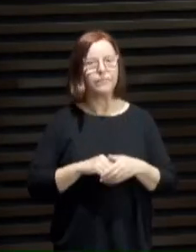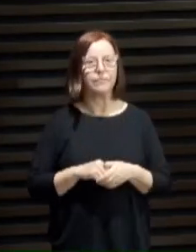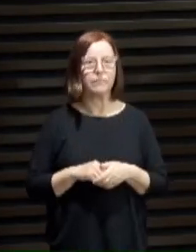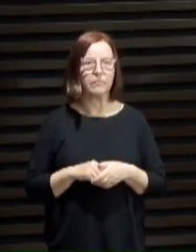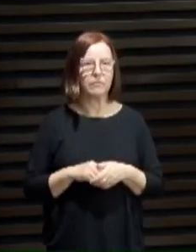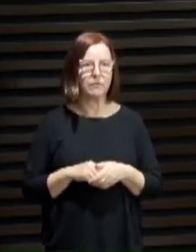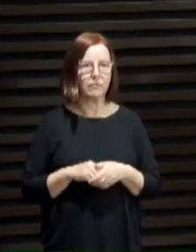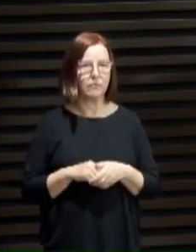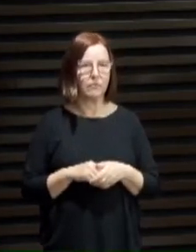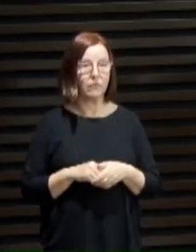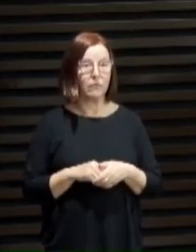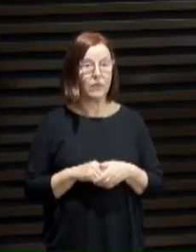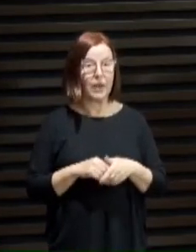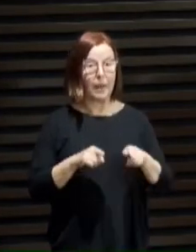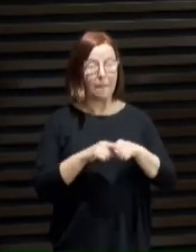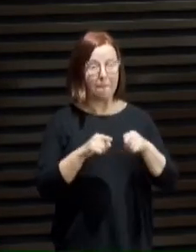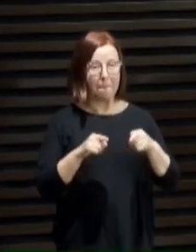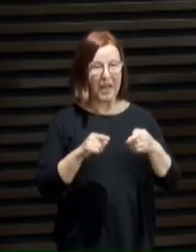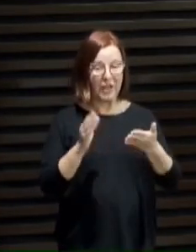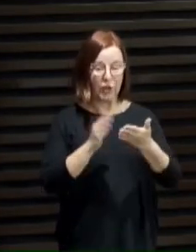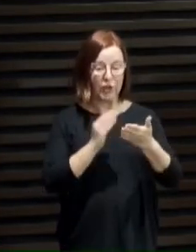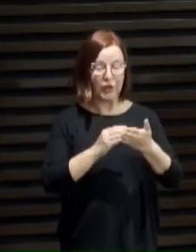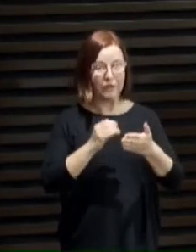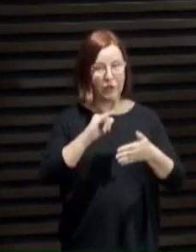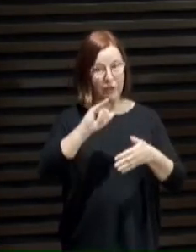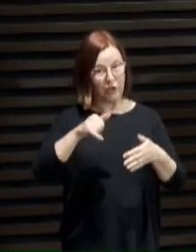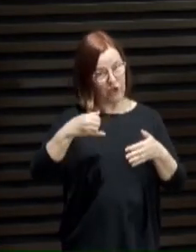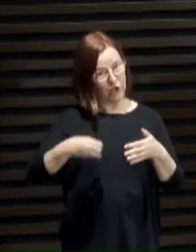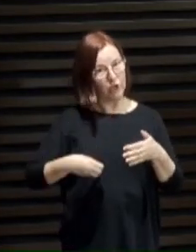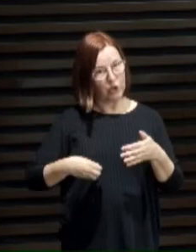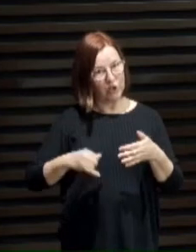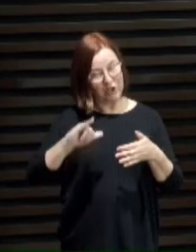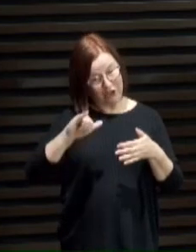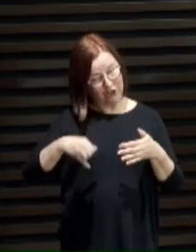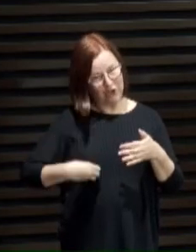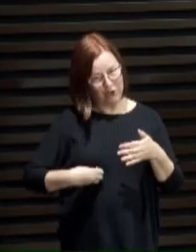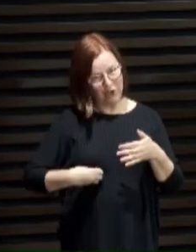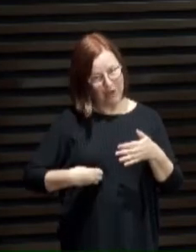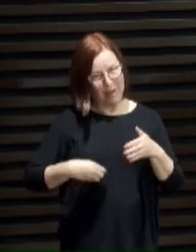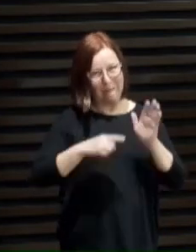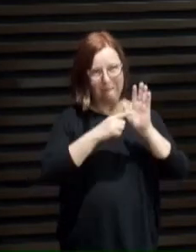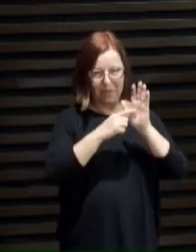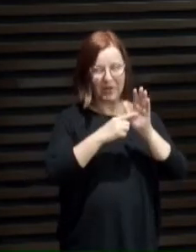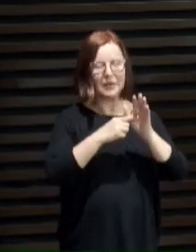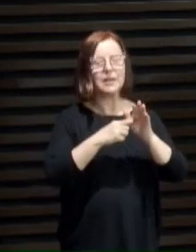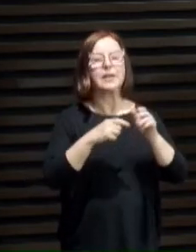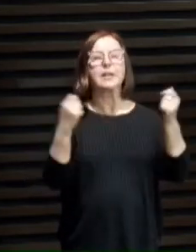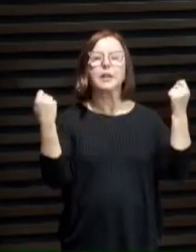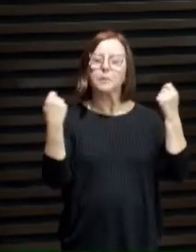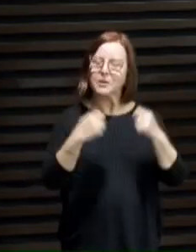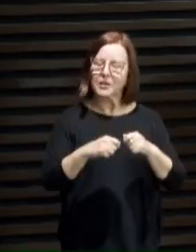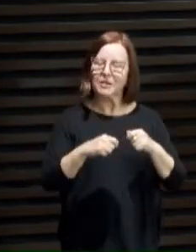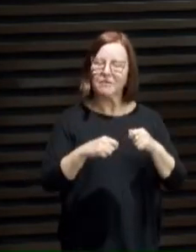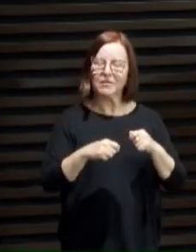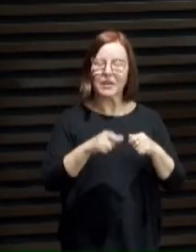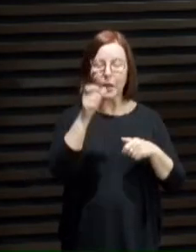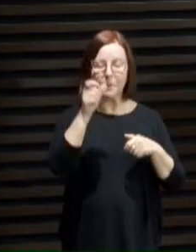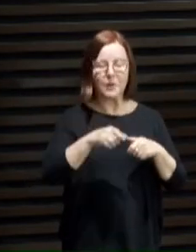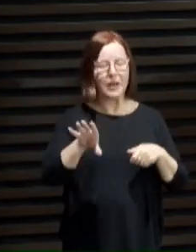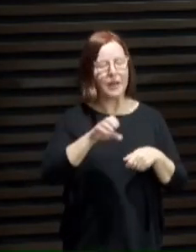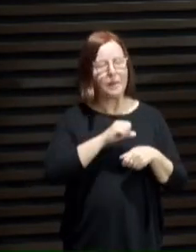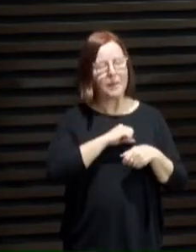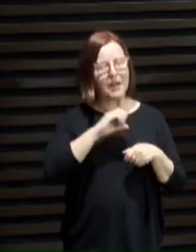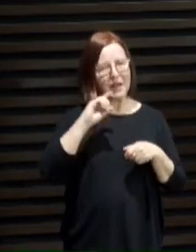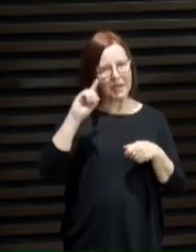não é possível o ser humano amar a Deus, mesmo que lhe seja